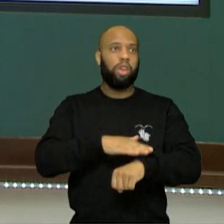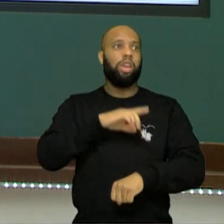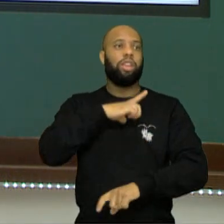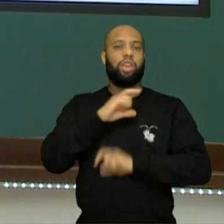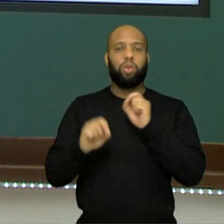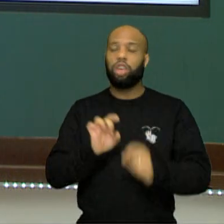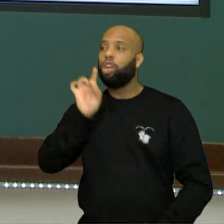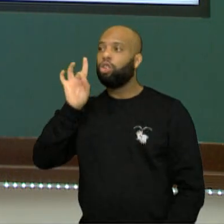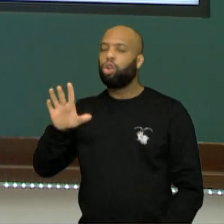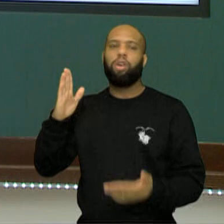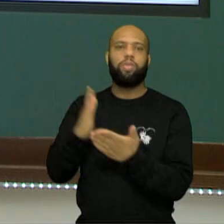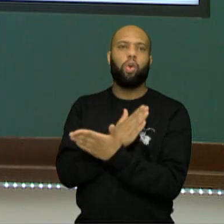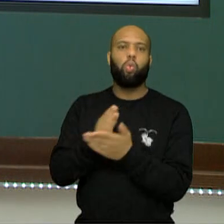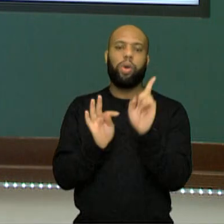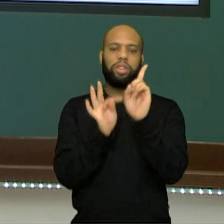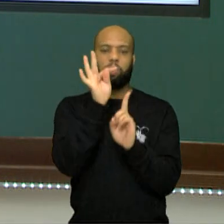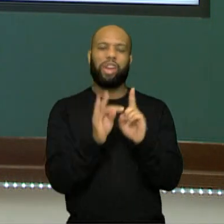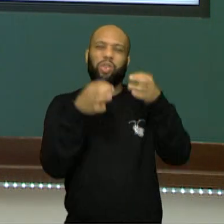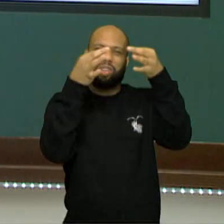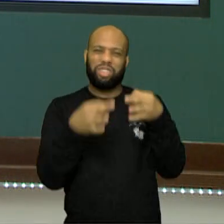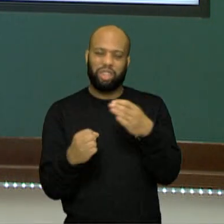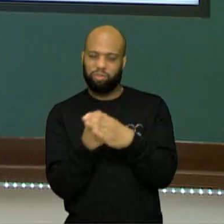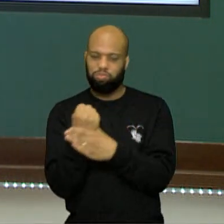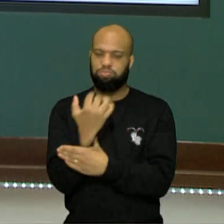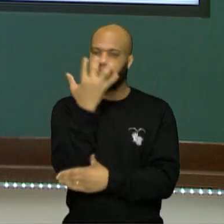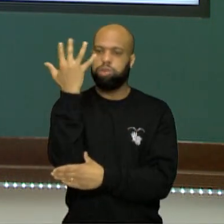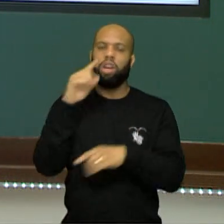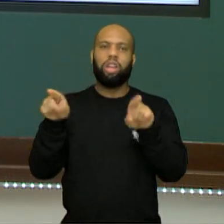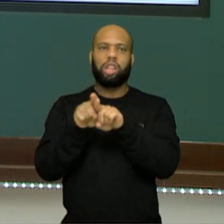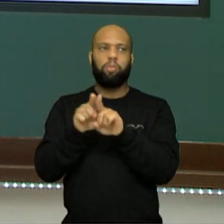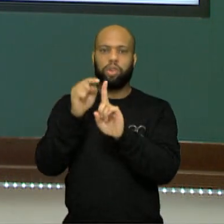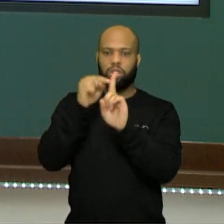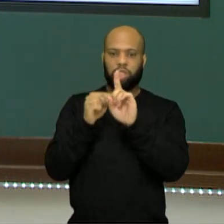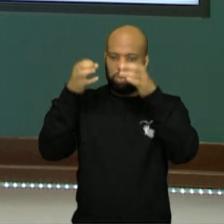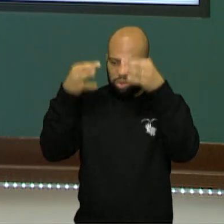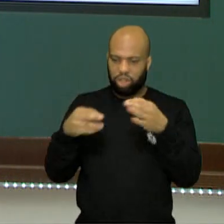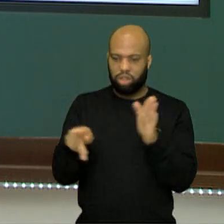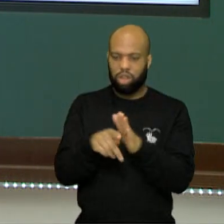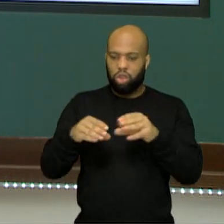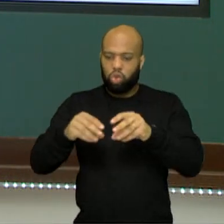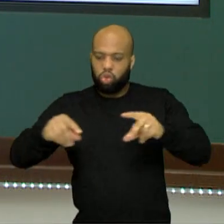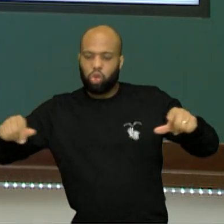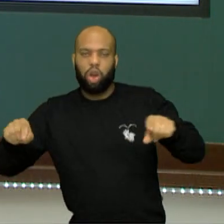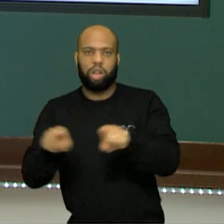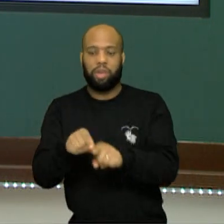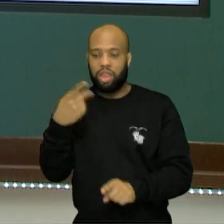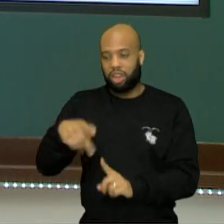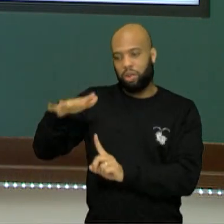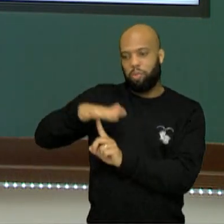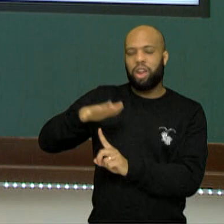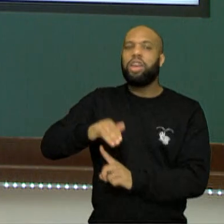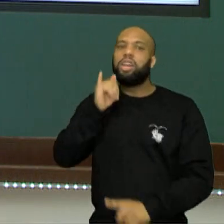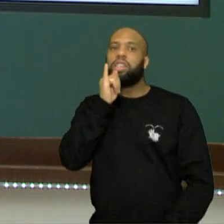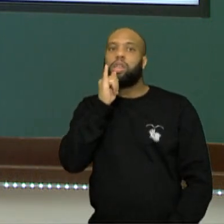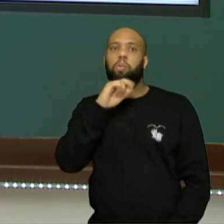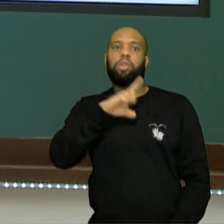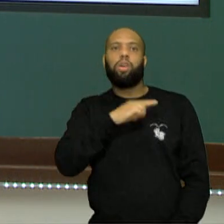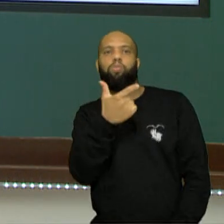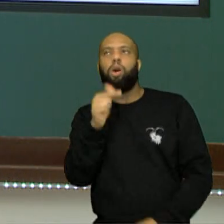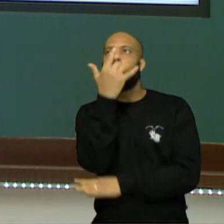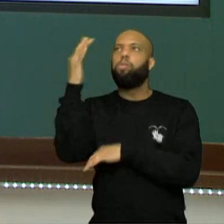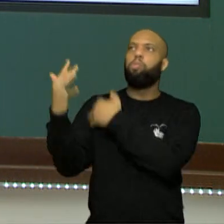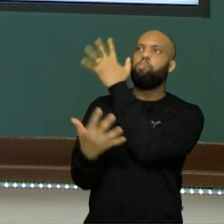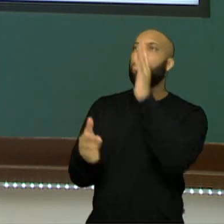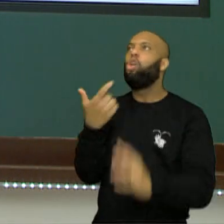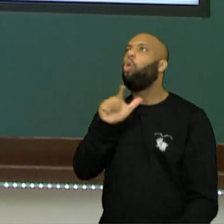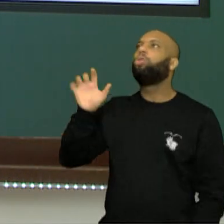em determinadas temperaturas, em determinados solos, e a gente aqui no Paraná, às vezes, não tem acesso de uma planta que é nativa de uma outra